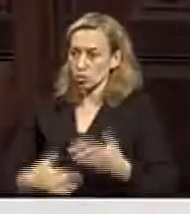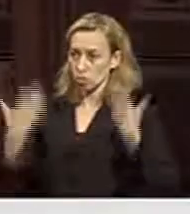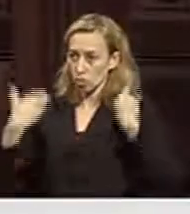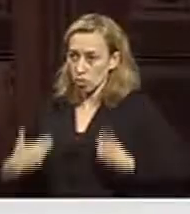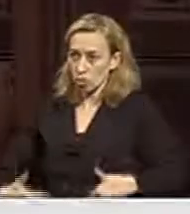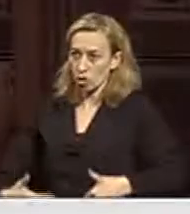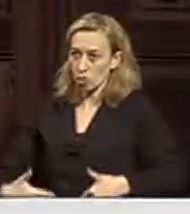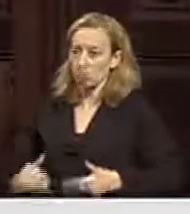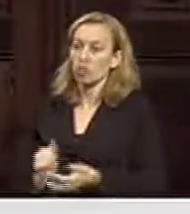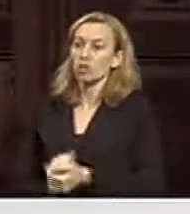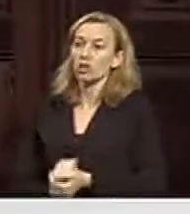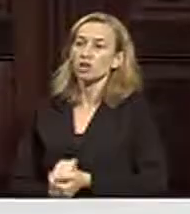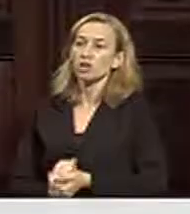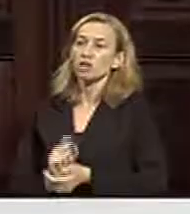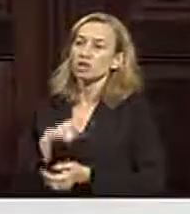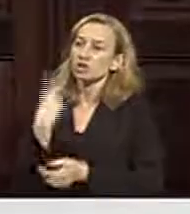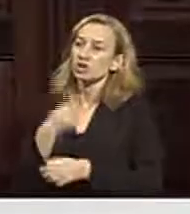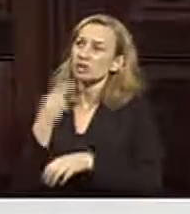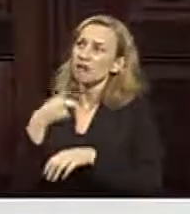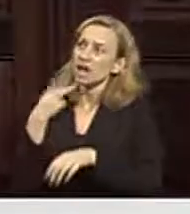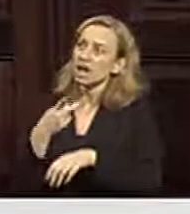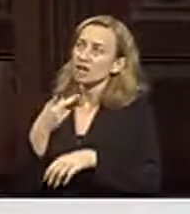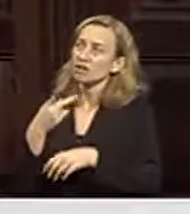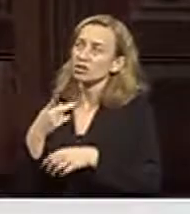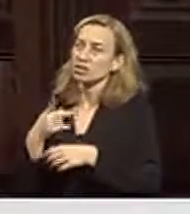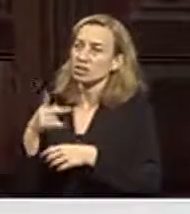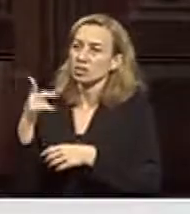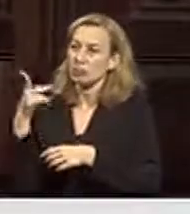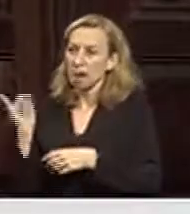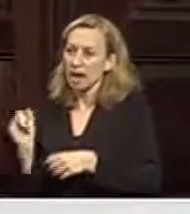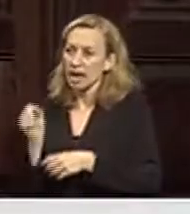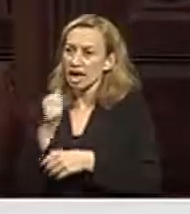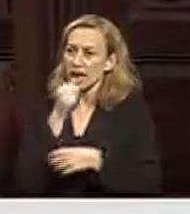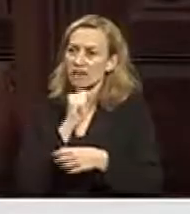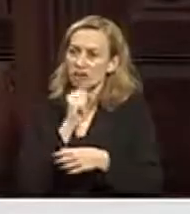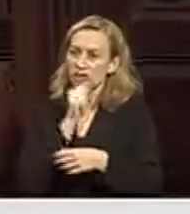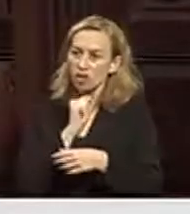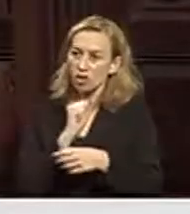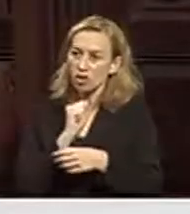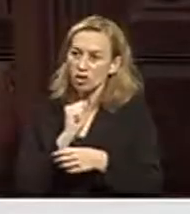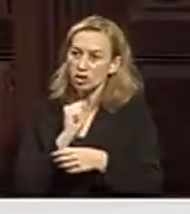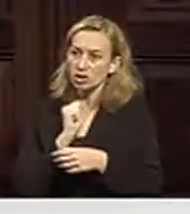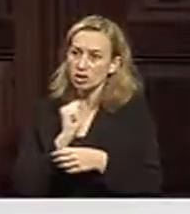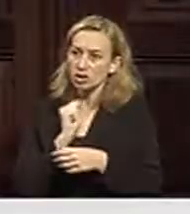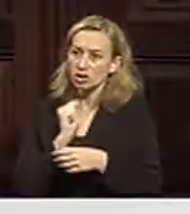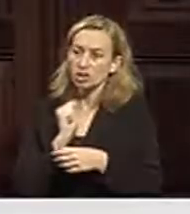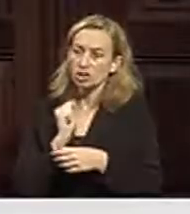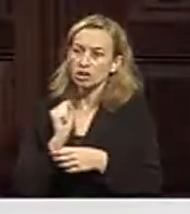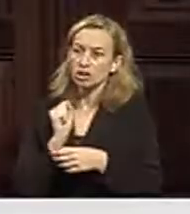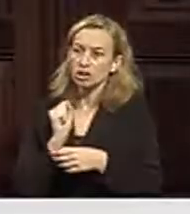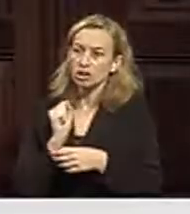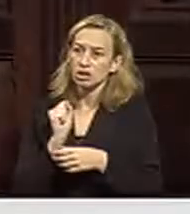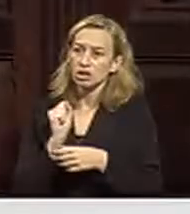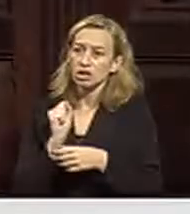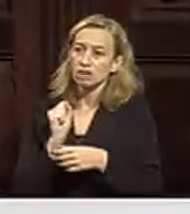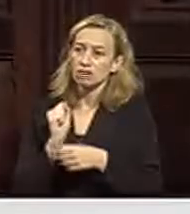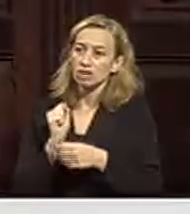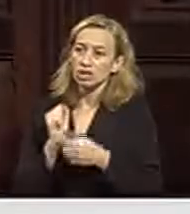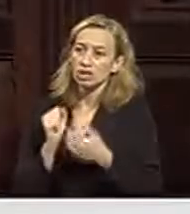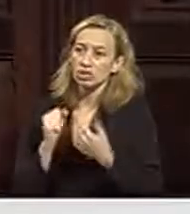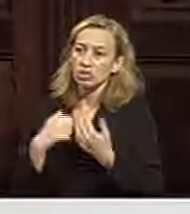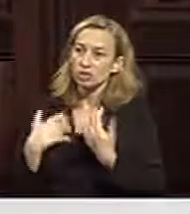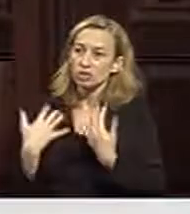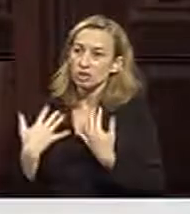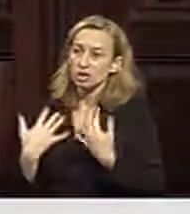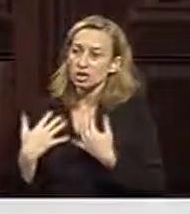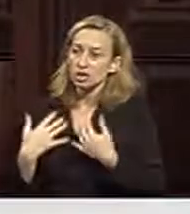pais, os avós, ficam absolutamente desesperados